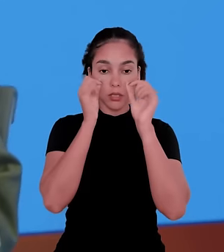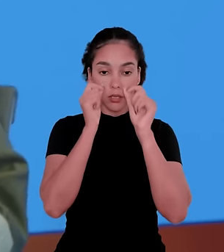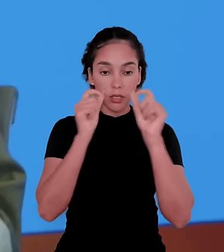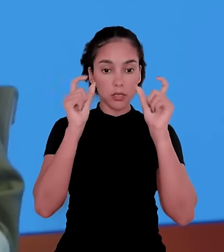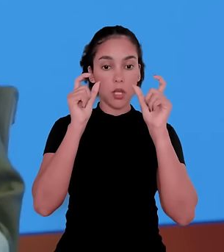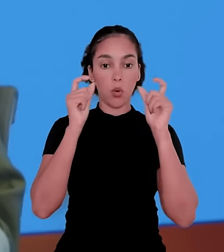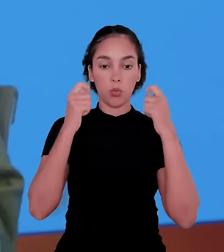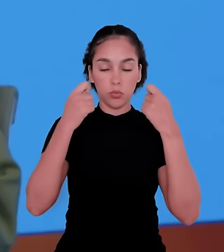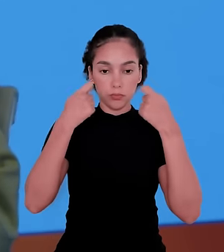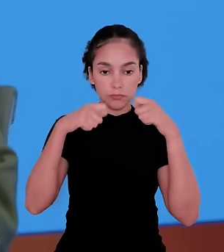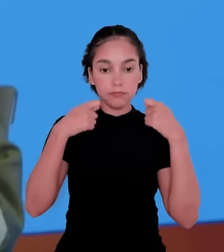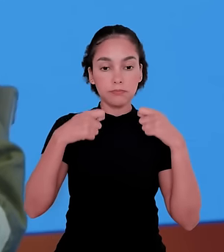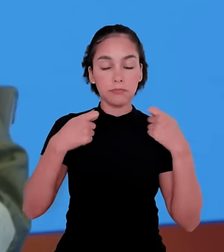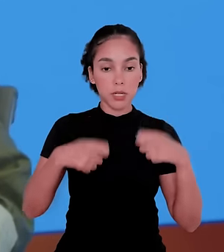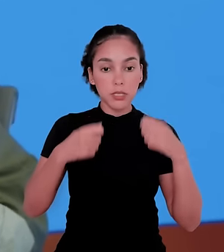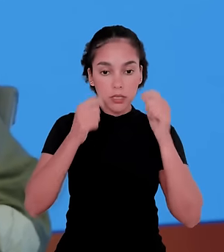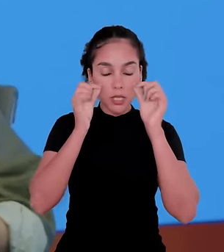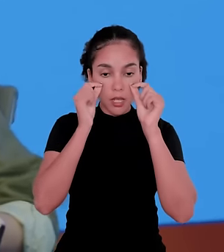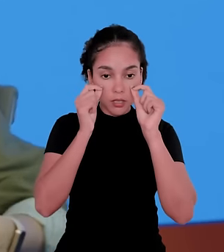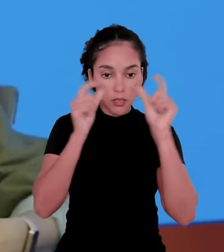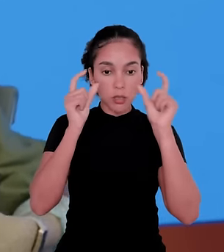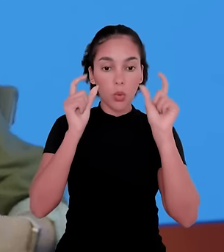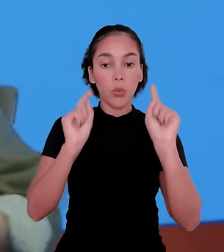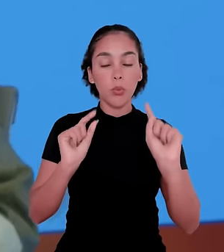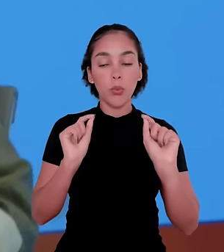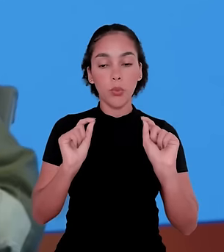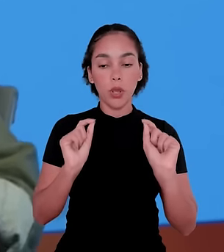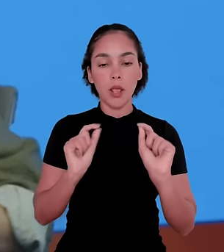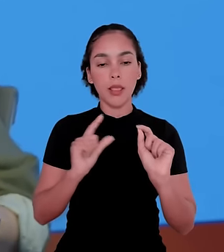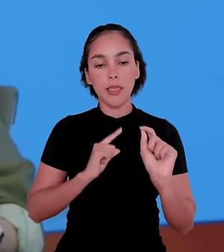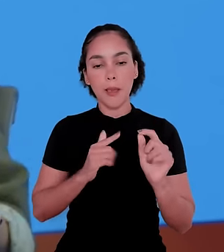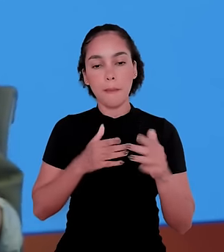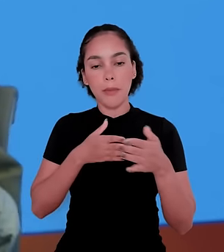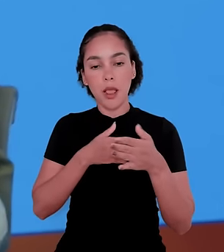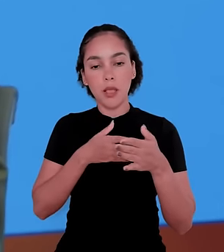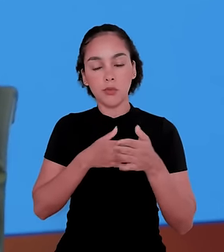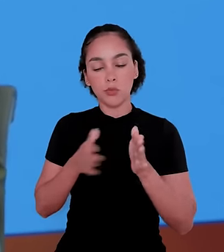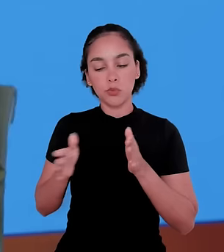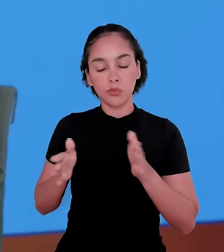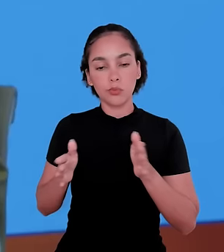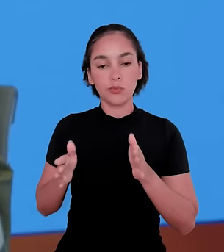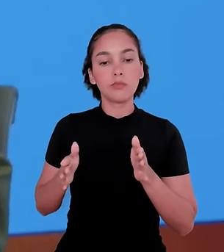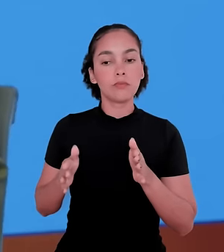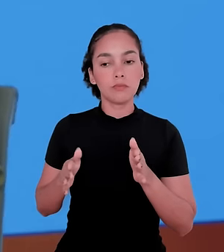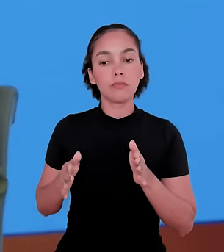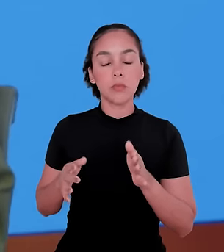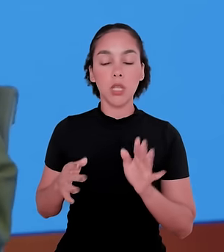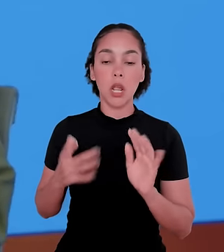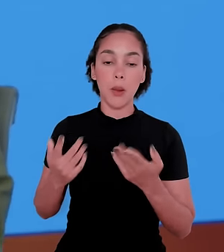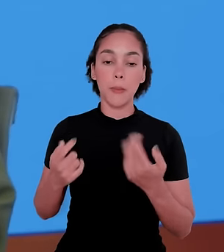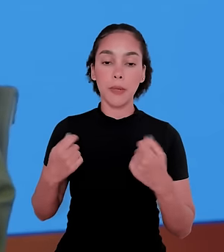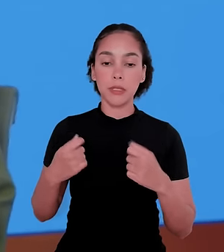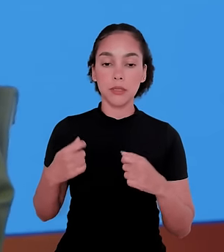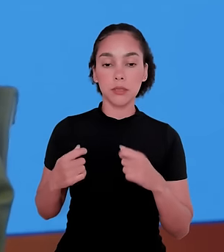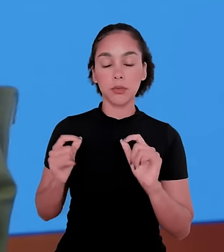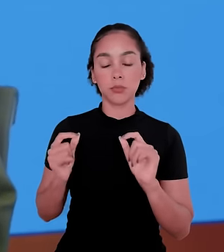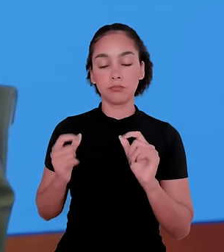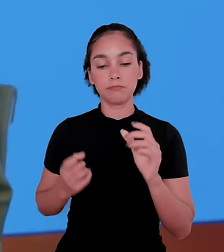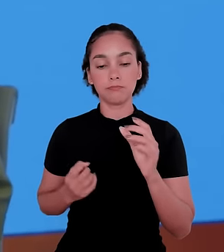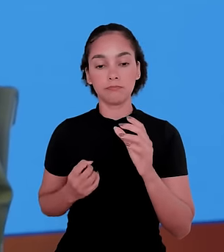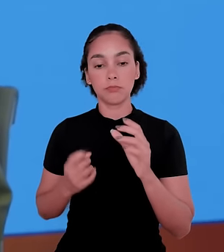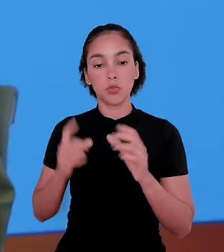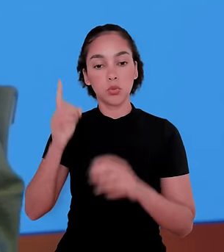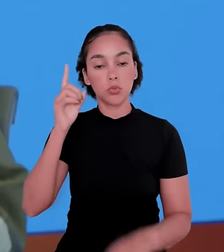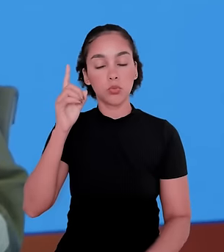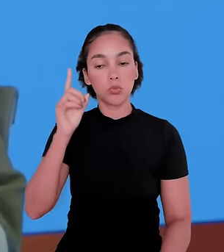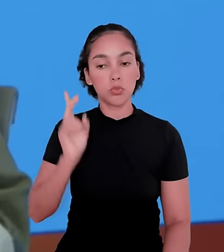existem prazos e existem ações que o INPI vai fazendo a partir do momento que você deposita Então você tem que criar a